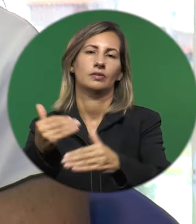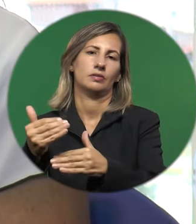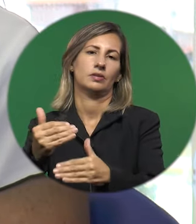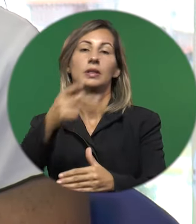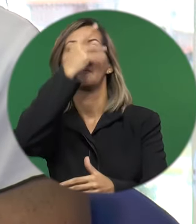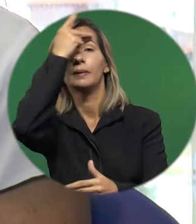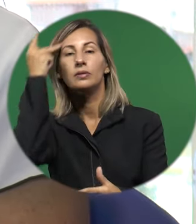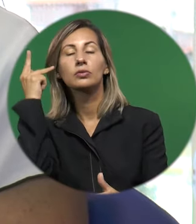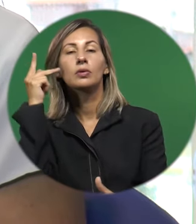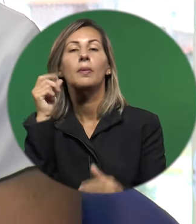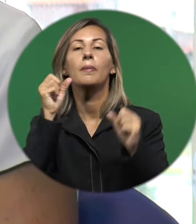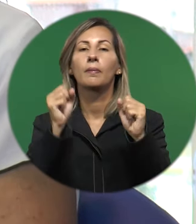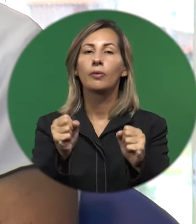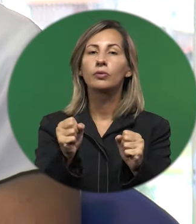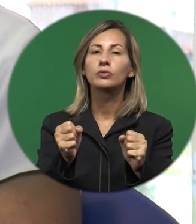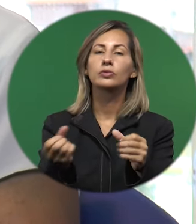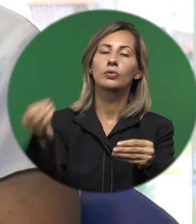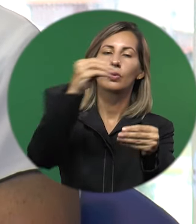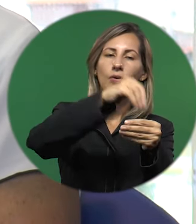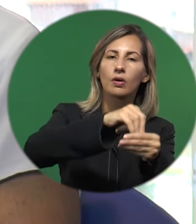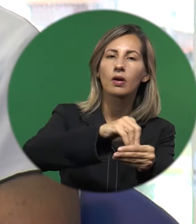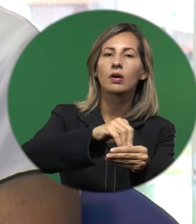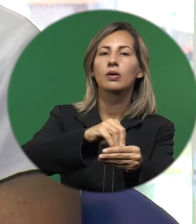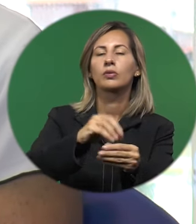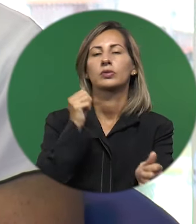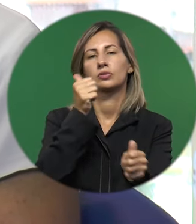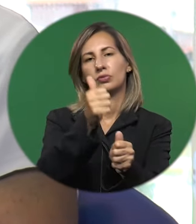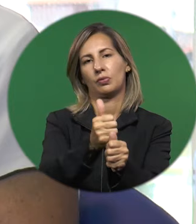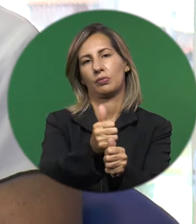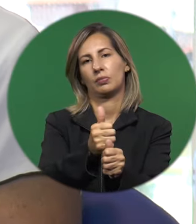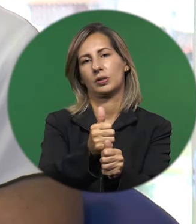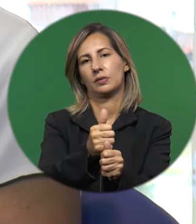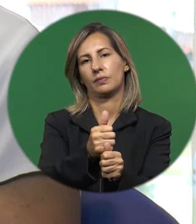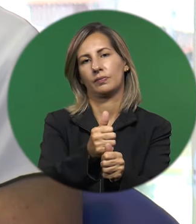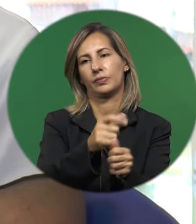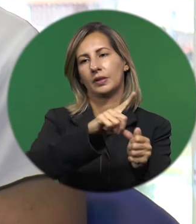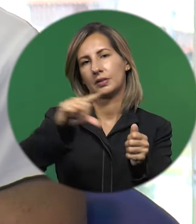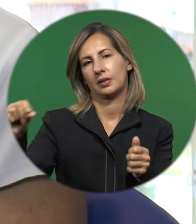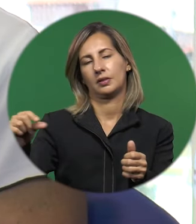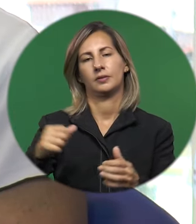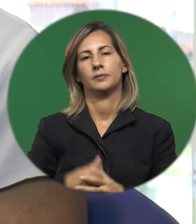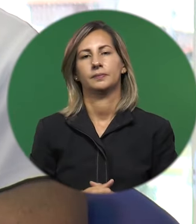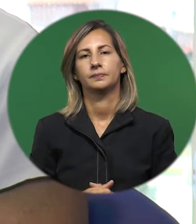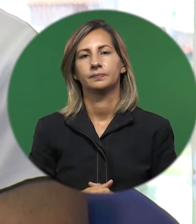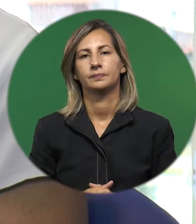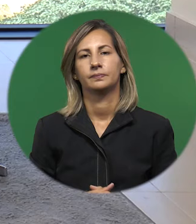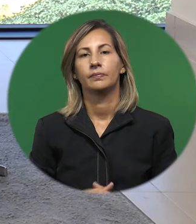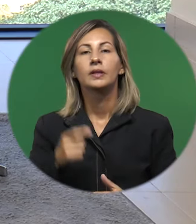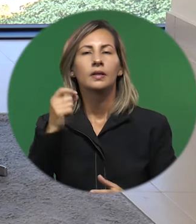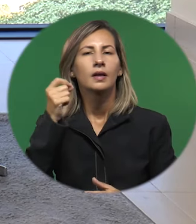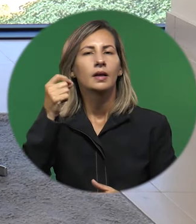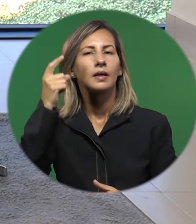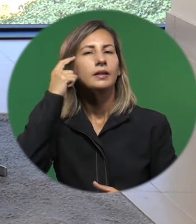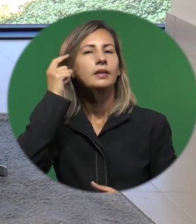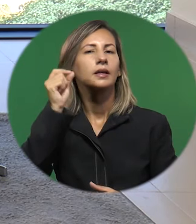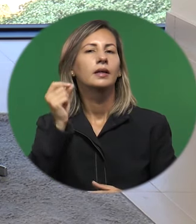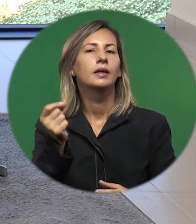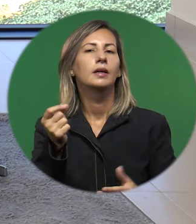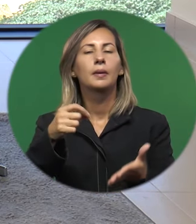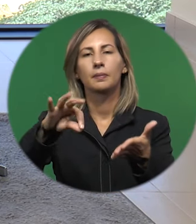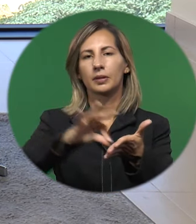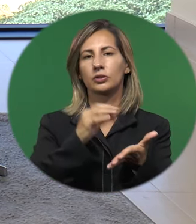desenvolvimento de pessoas para que possam ocupar esses cargos que estão sendo deixados por esses servidores. E a ideia é que